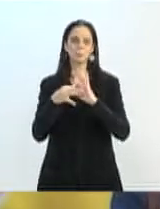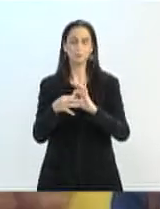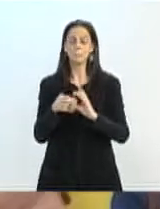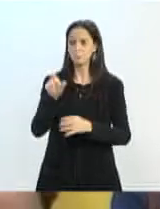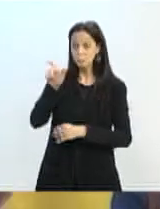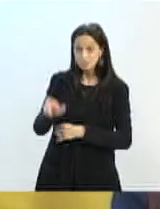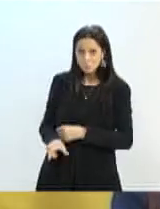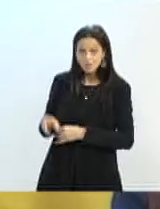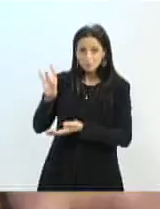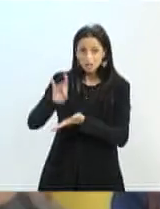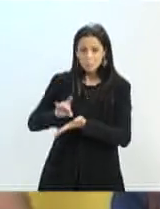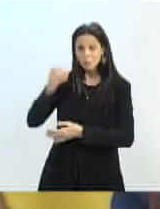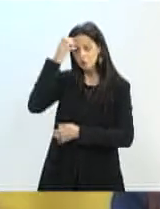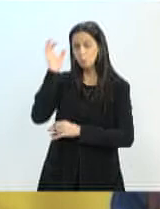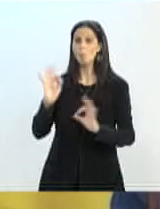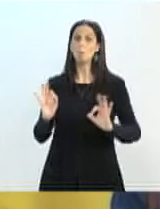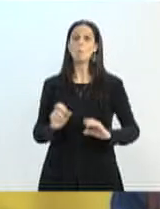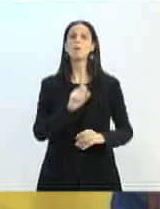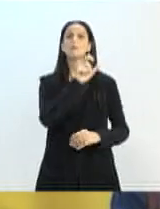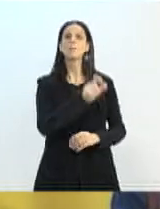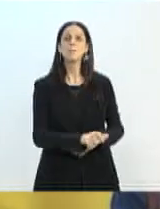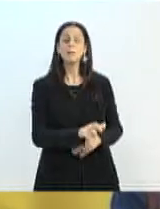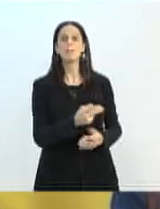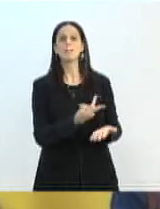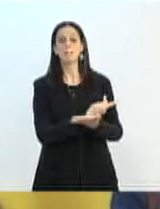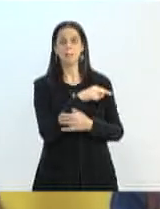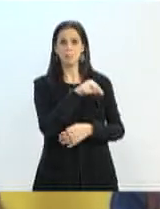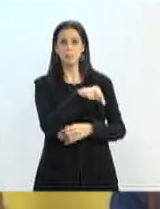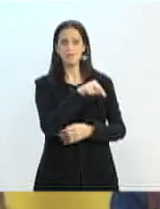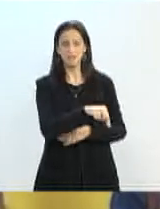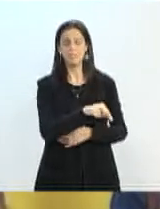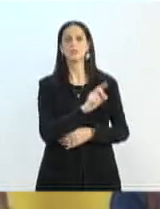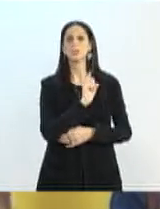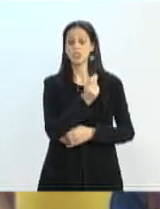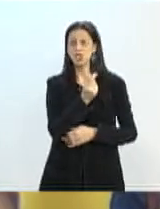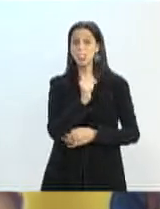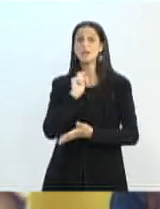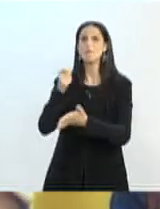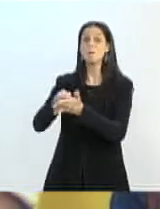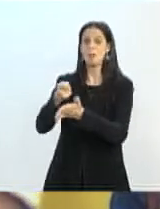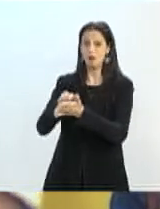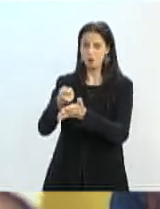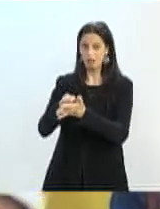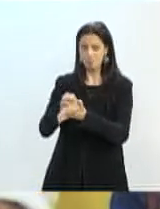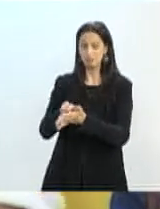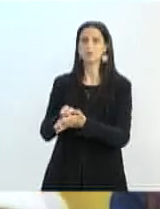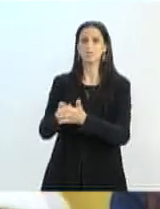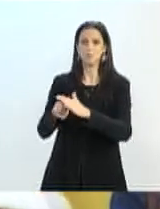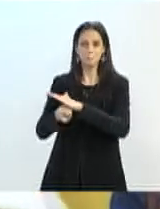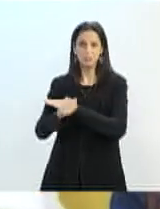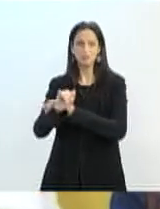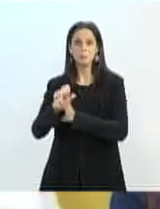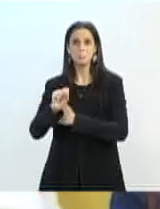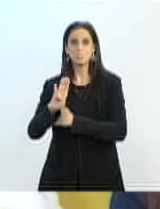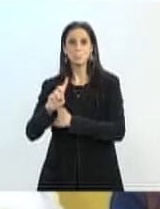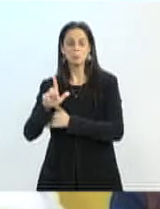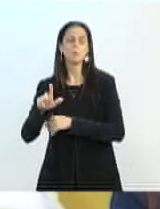com pedaladas, e conversando com o Mário Cato, realmente tem números ali que precisam ser auditados. Enfim, quero aqui